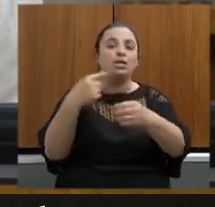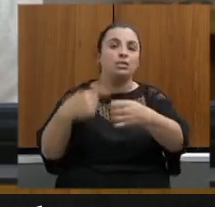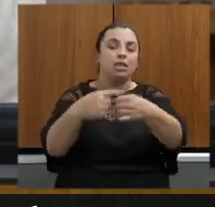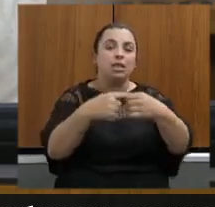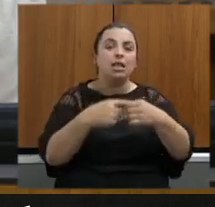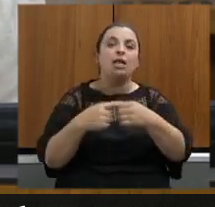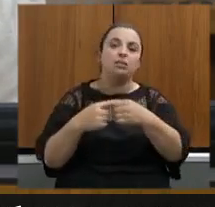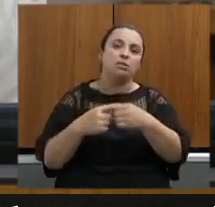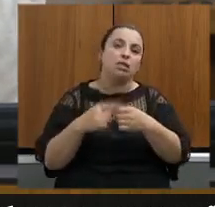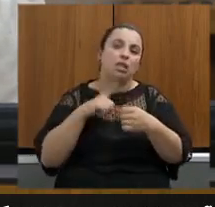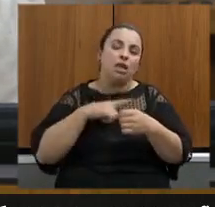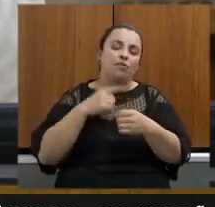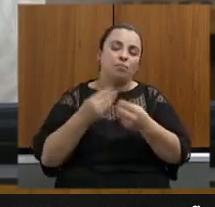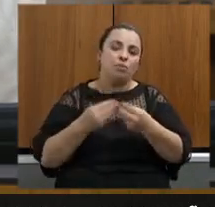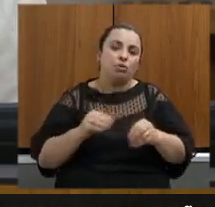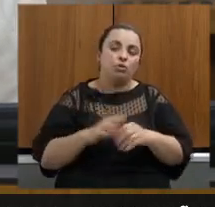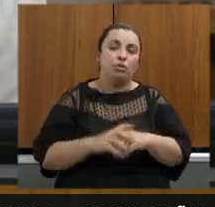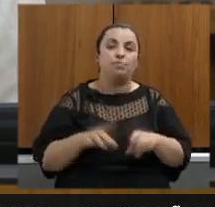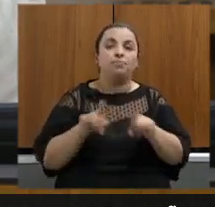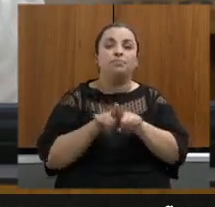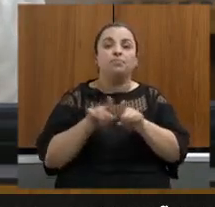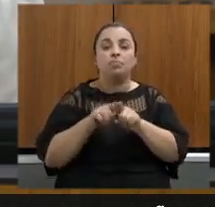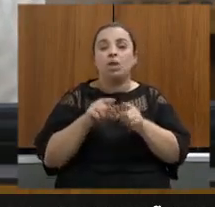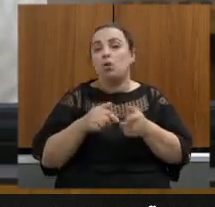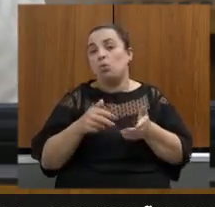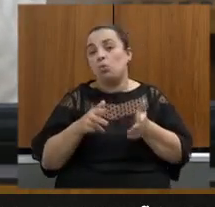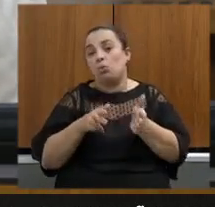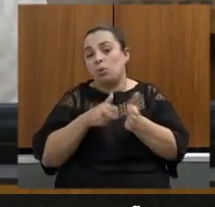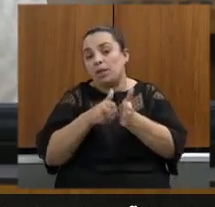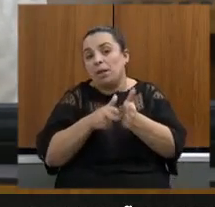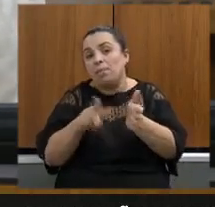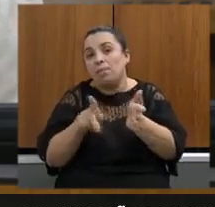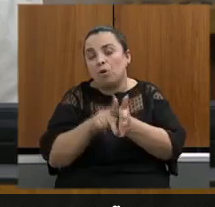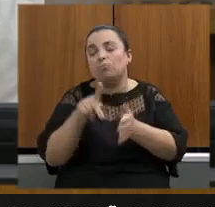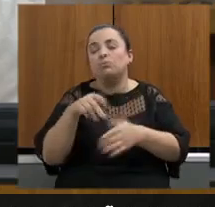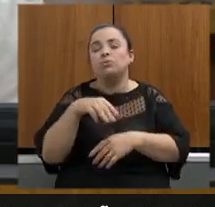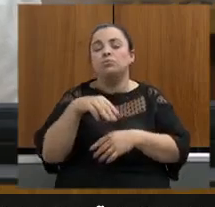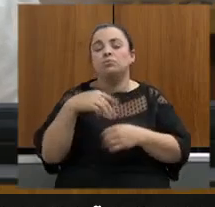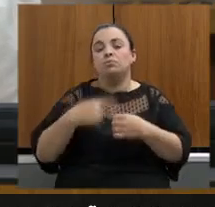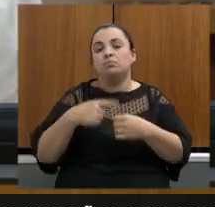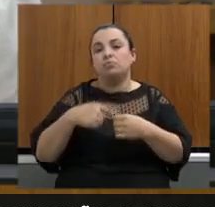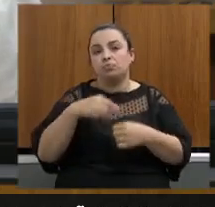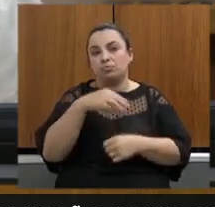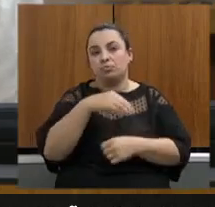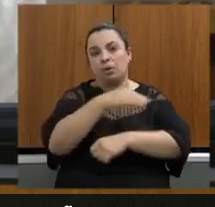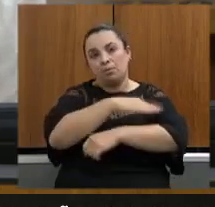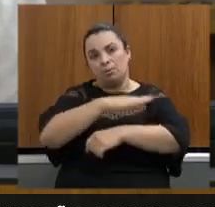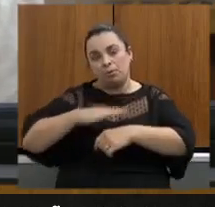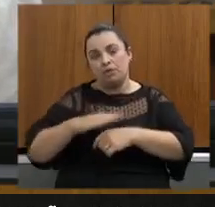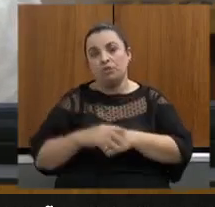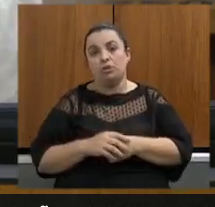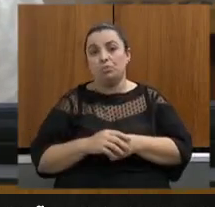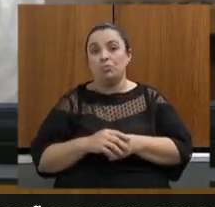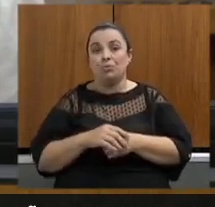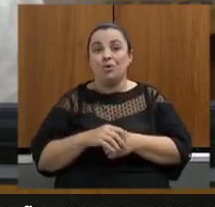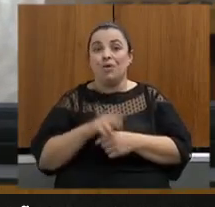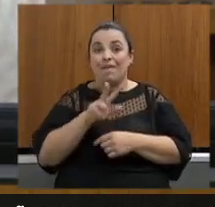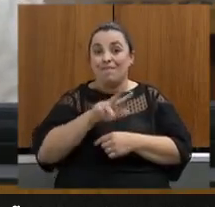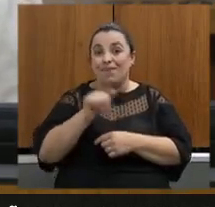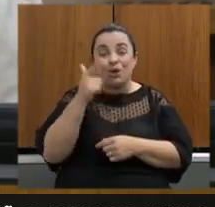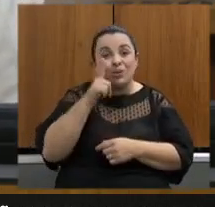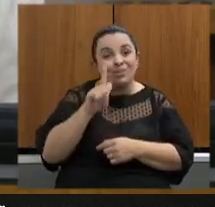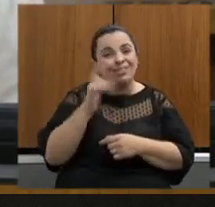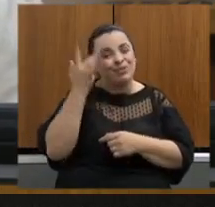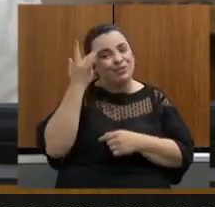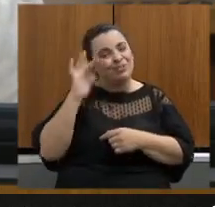também sobre o trem de Brumadinho não sabemos ainda se vamos prosperar Mas a nossa luta será para